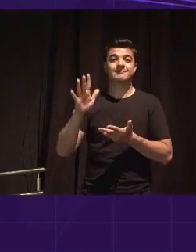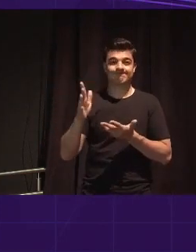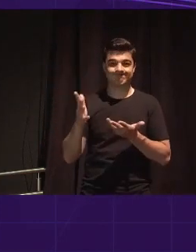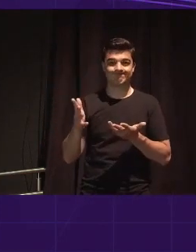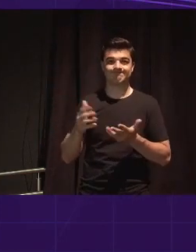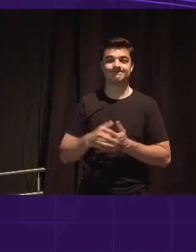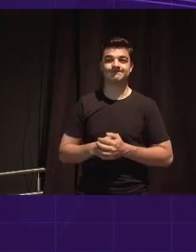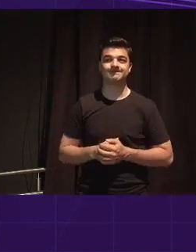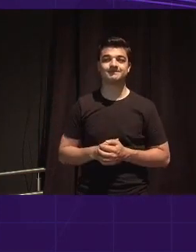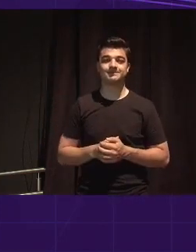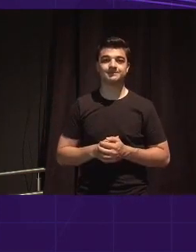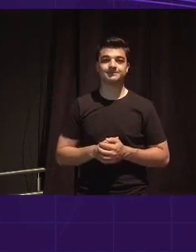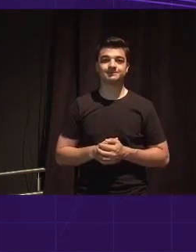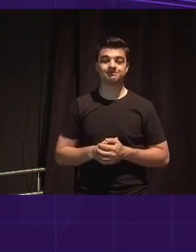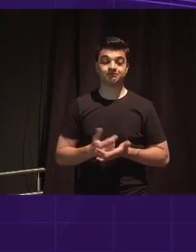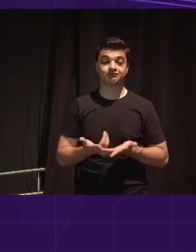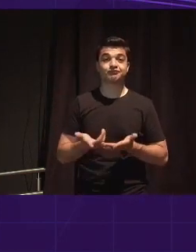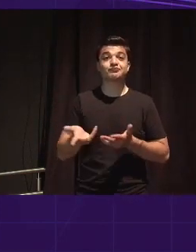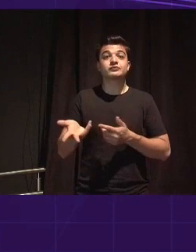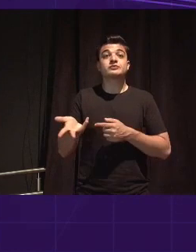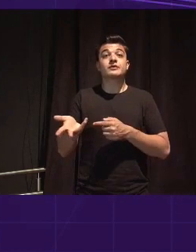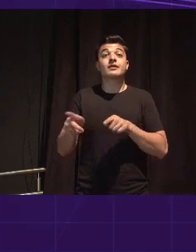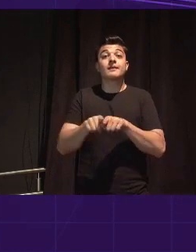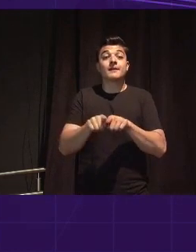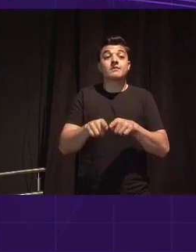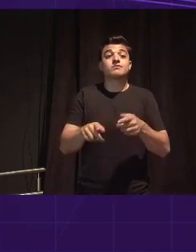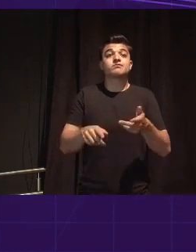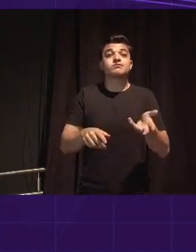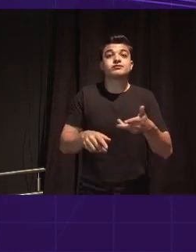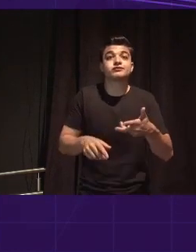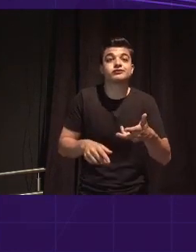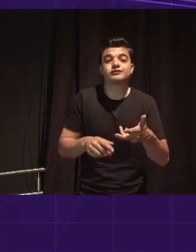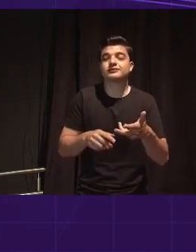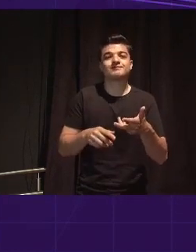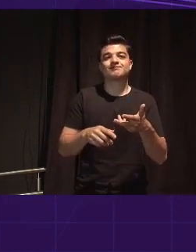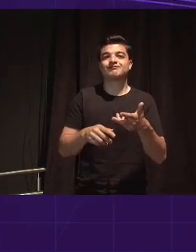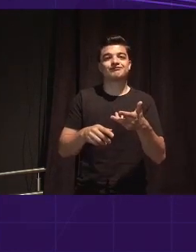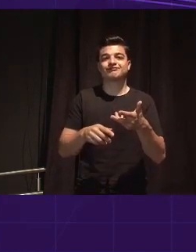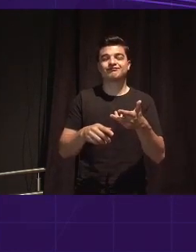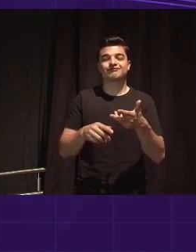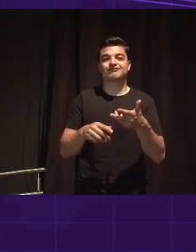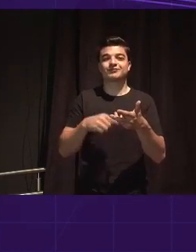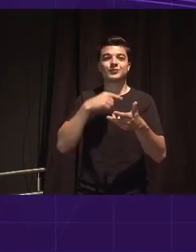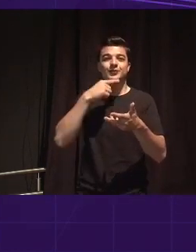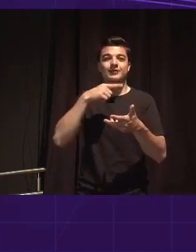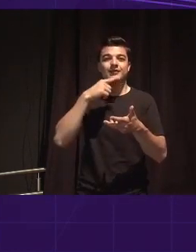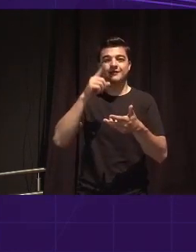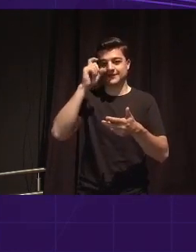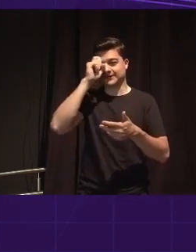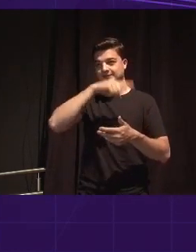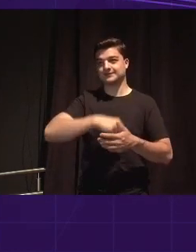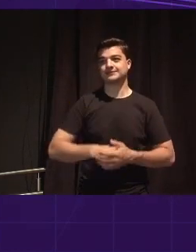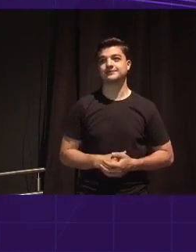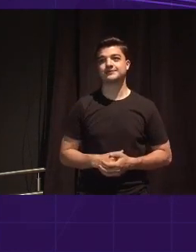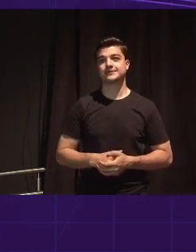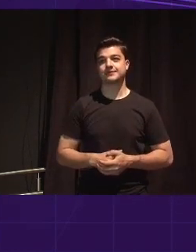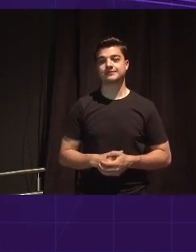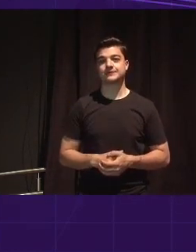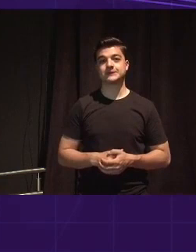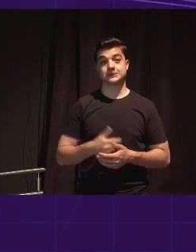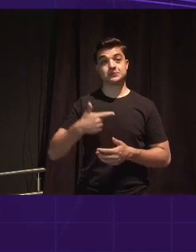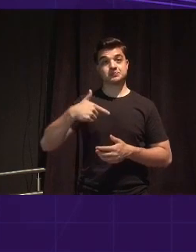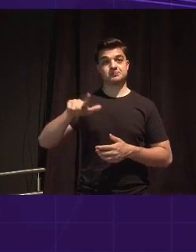em olhar em produto e nem a agilidade estava ajudando muito nessa linha. Não estava atuando muito nessa linha, né? Pode passar,